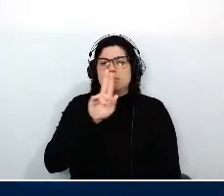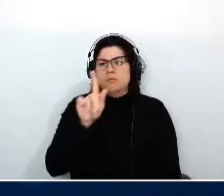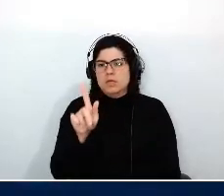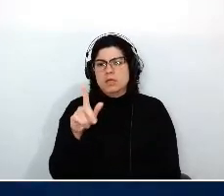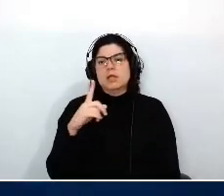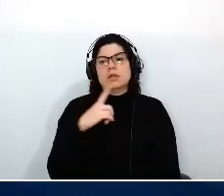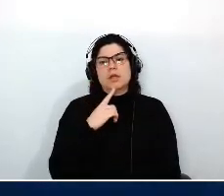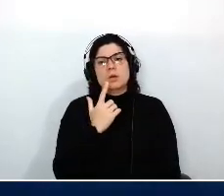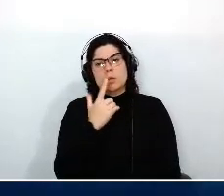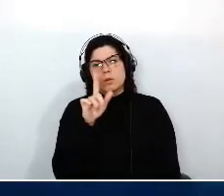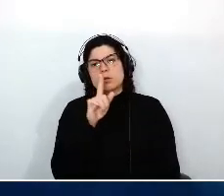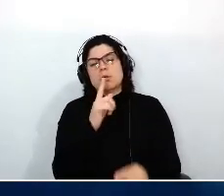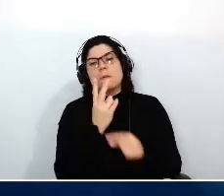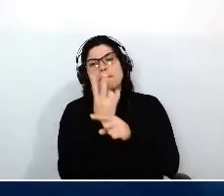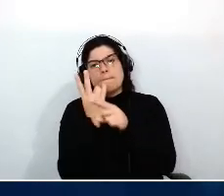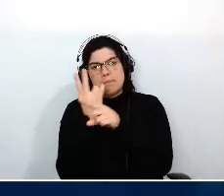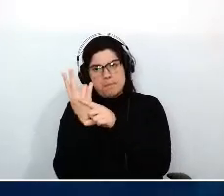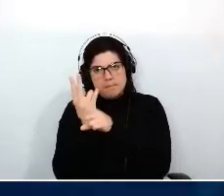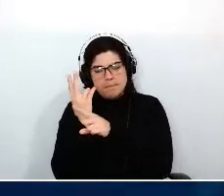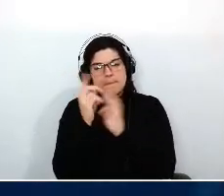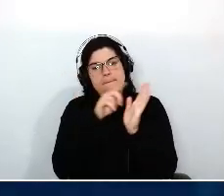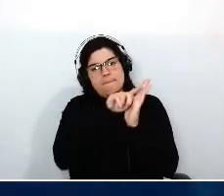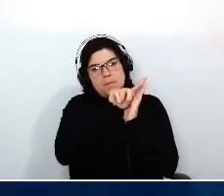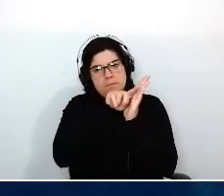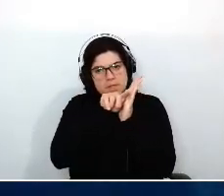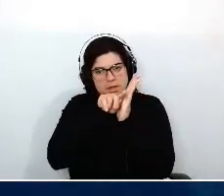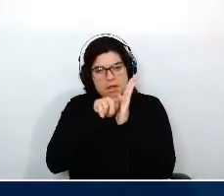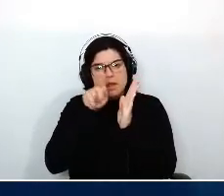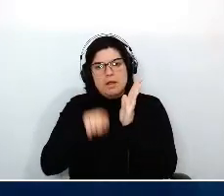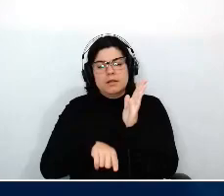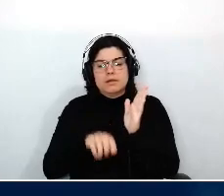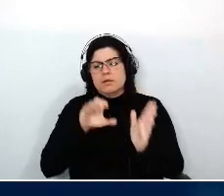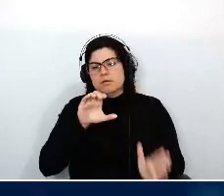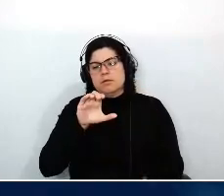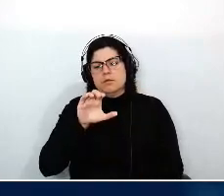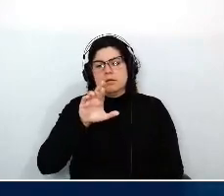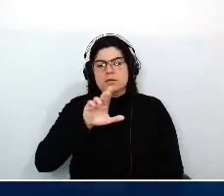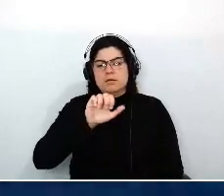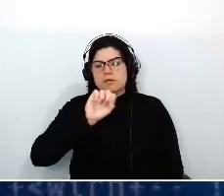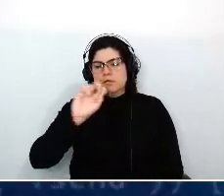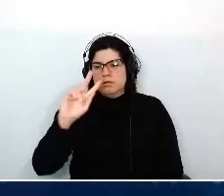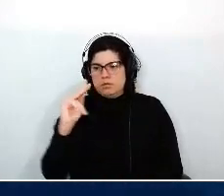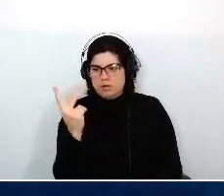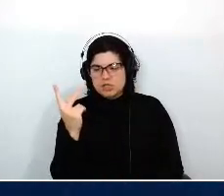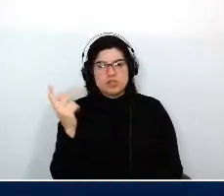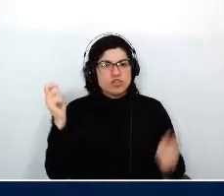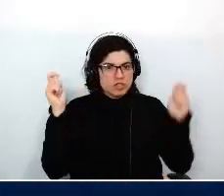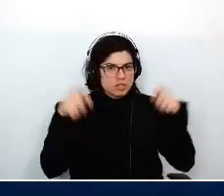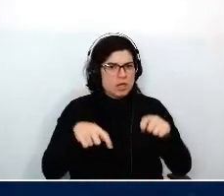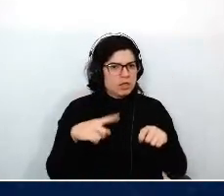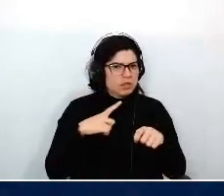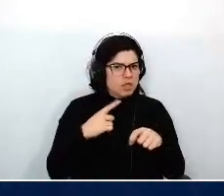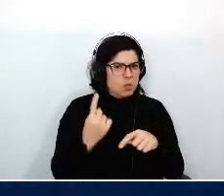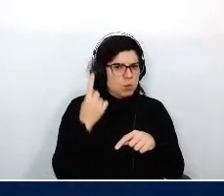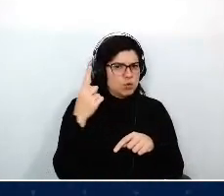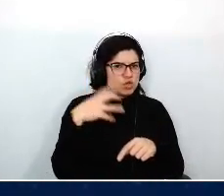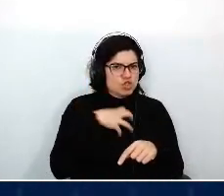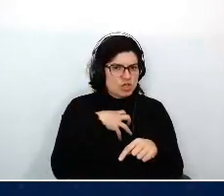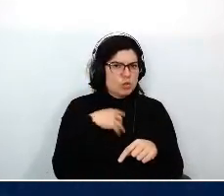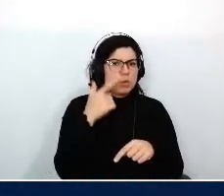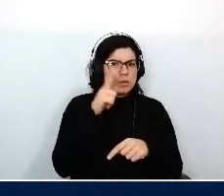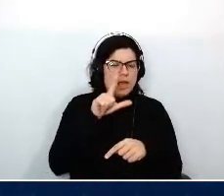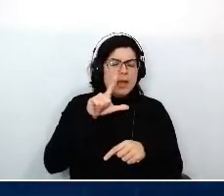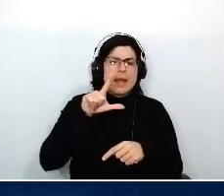mapear o sei lá, dar um crash lá, você vai olhar o stack trace, se tem que ter alguma forma de mapear isso para o código original,